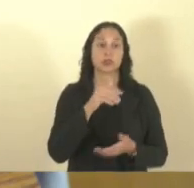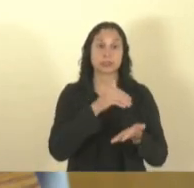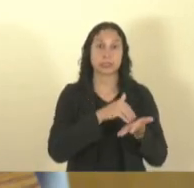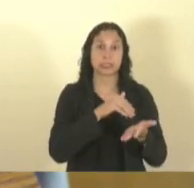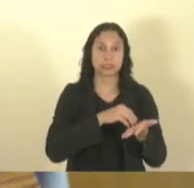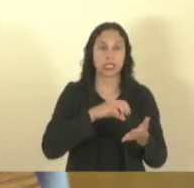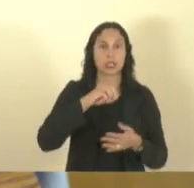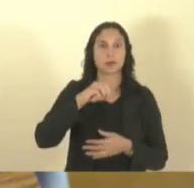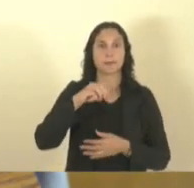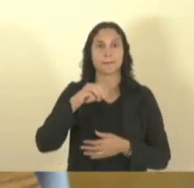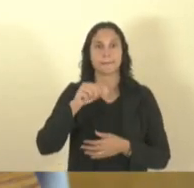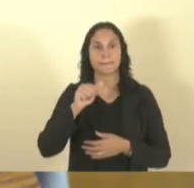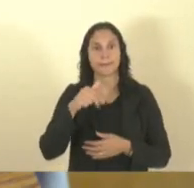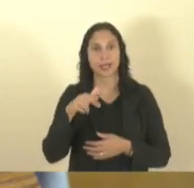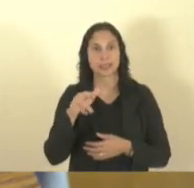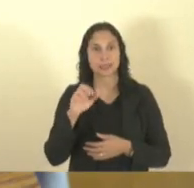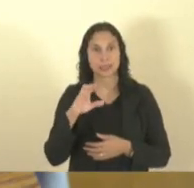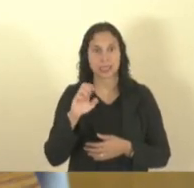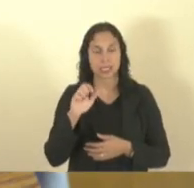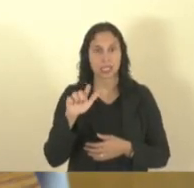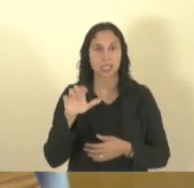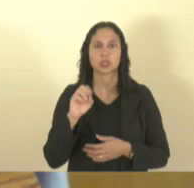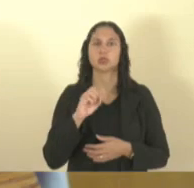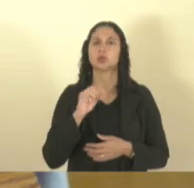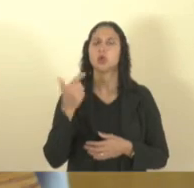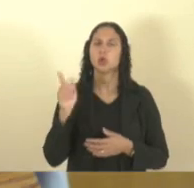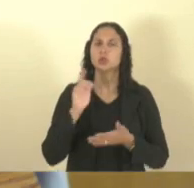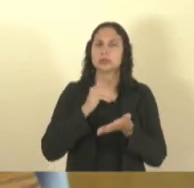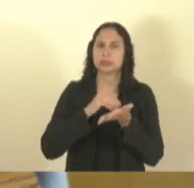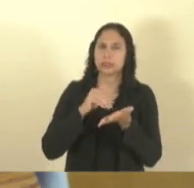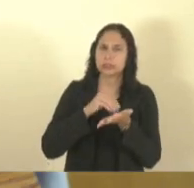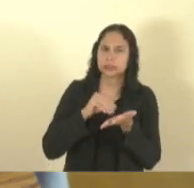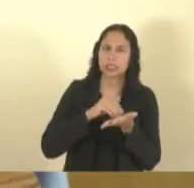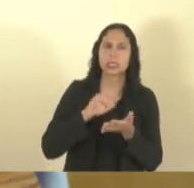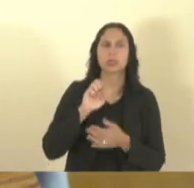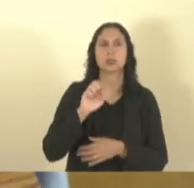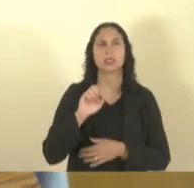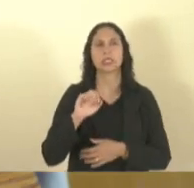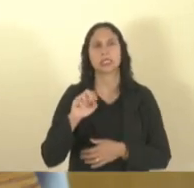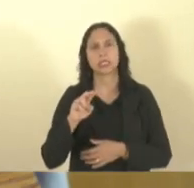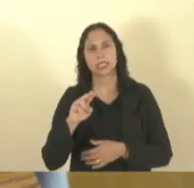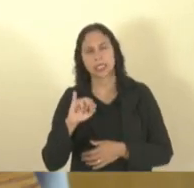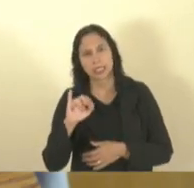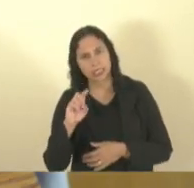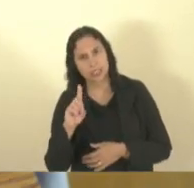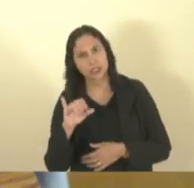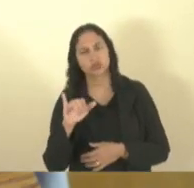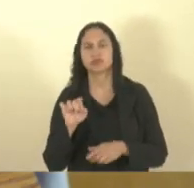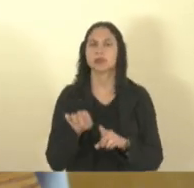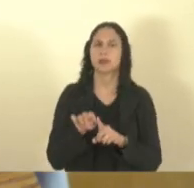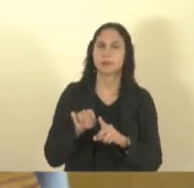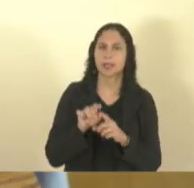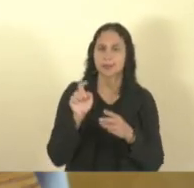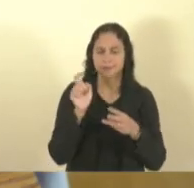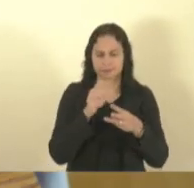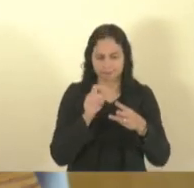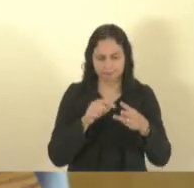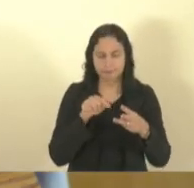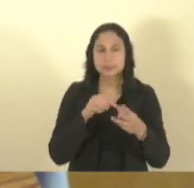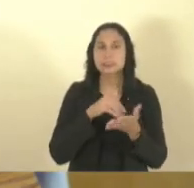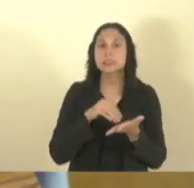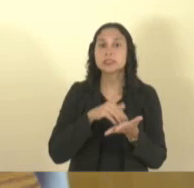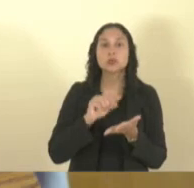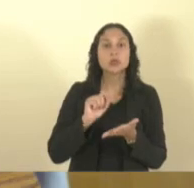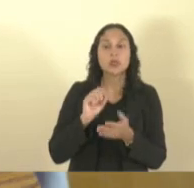Marcelo, subsecretário Charles, subsecretária Eide, e a gente finalizou esse estudo produzindo conhecimento